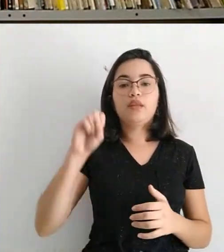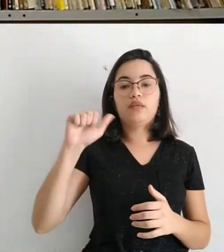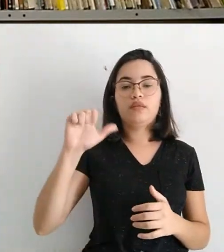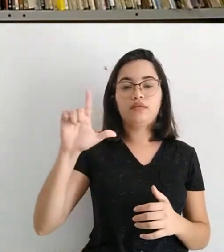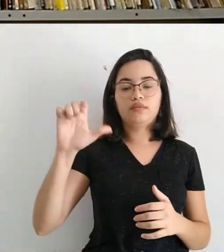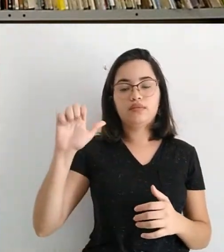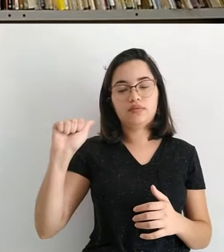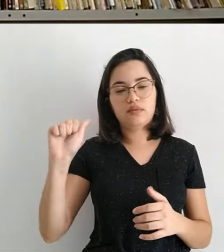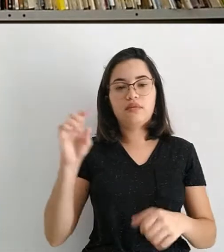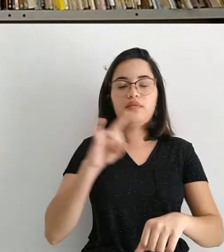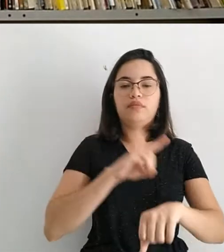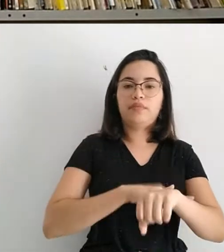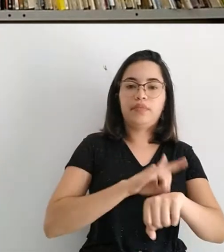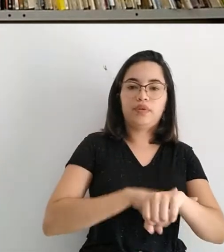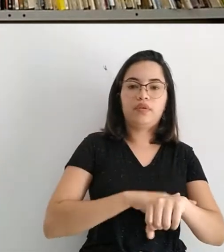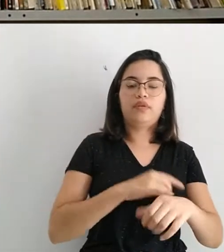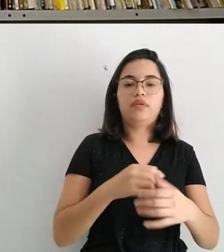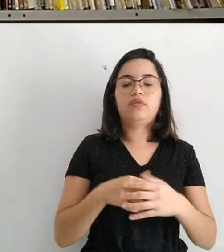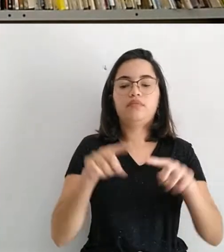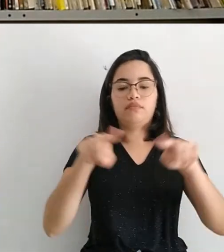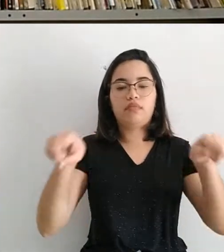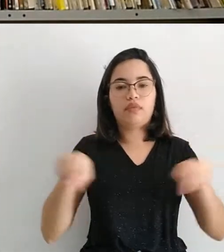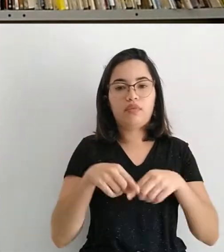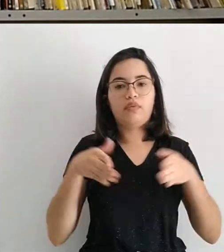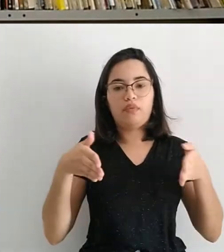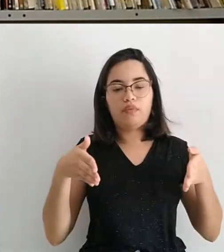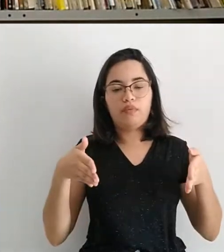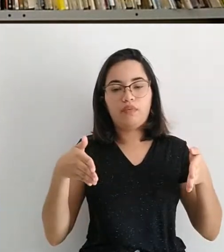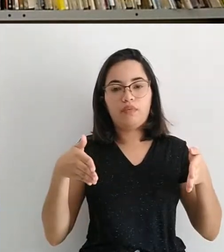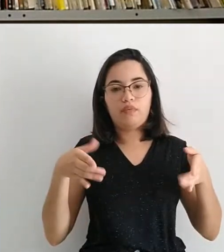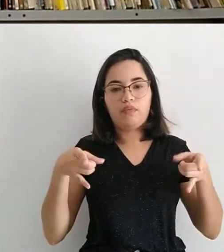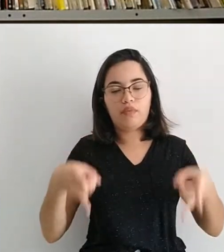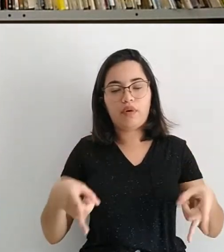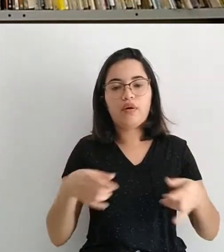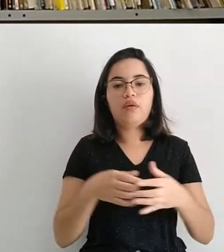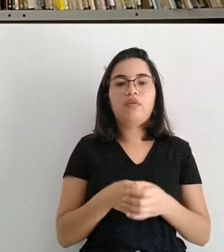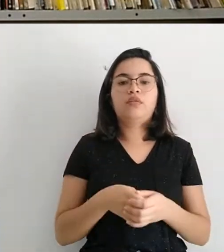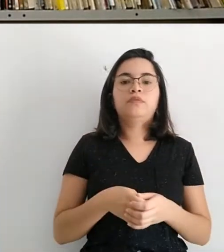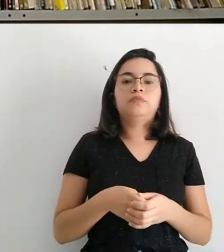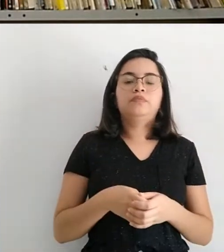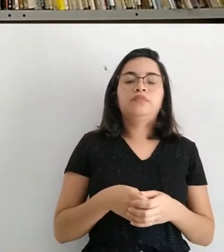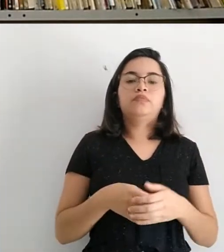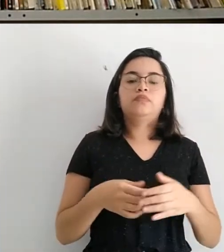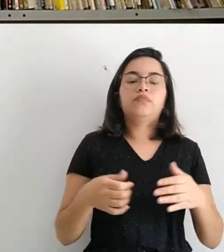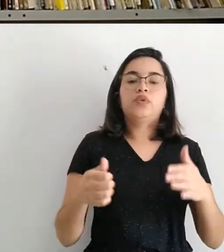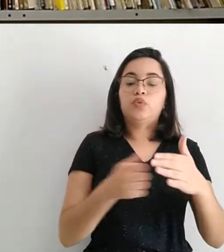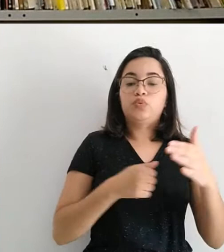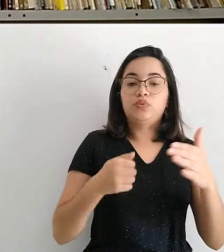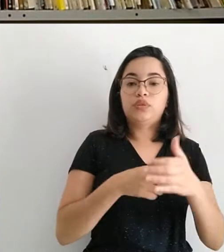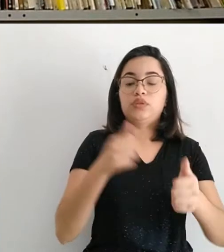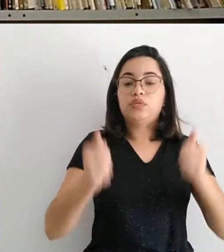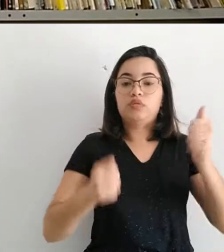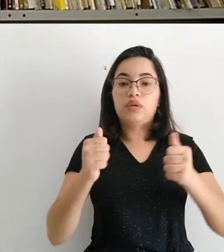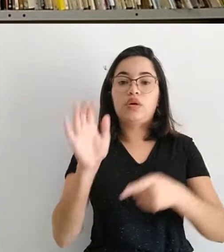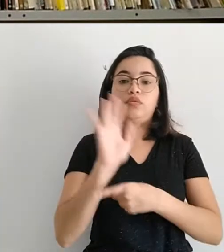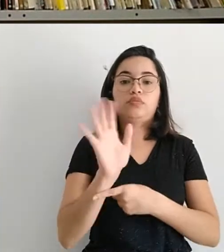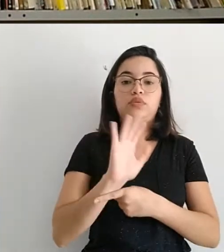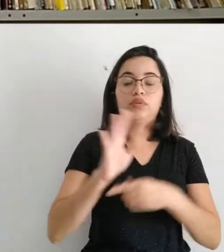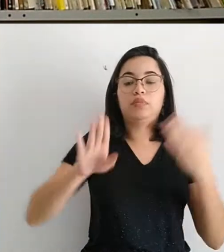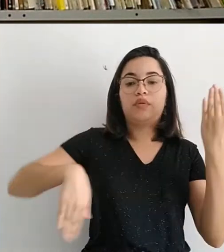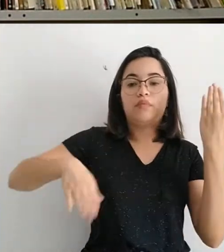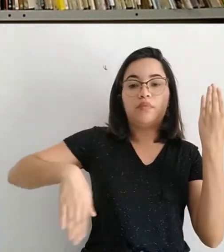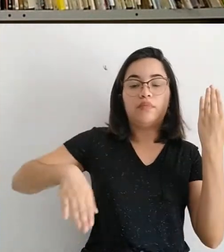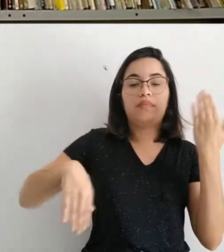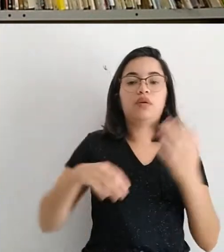sala, no banheiro, no quarto, na cozinha, no carro, no cinema, numa